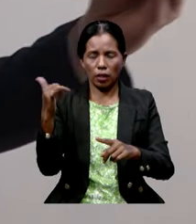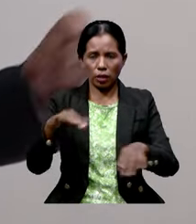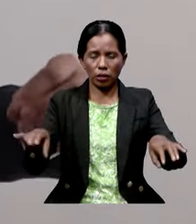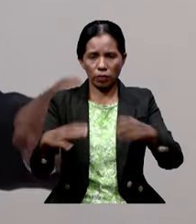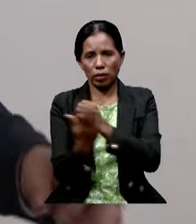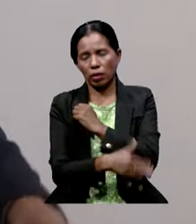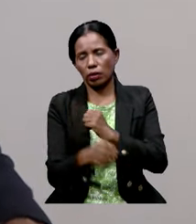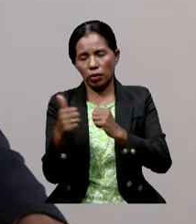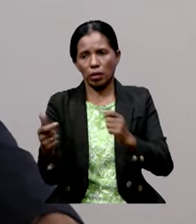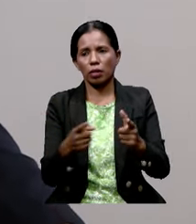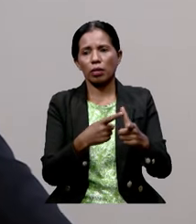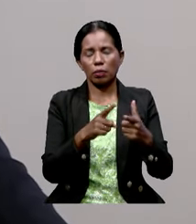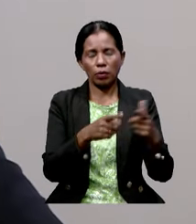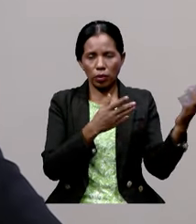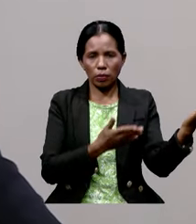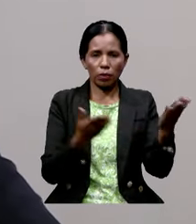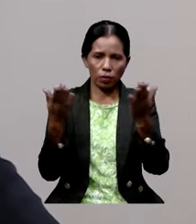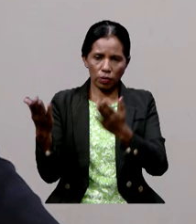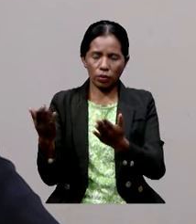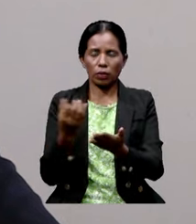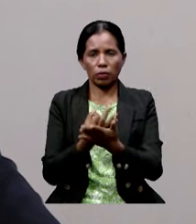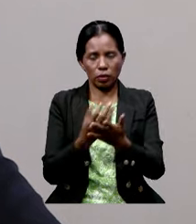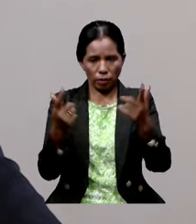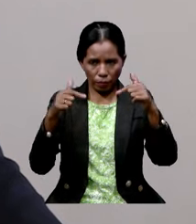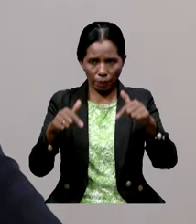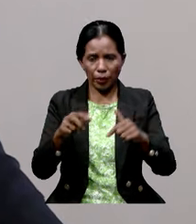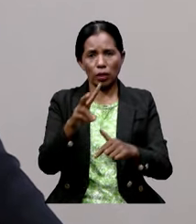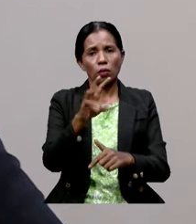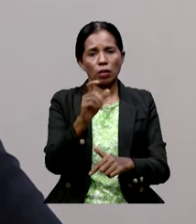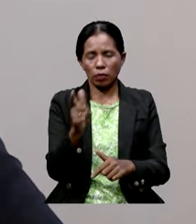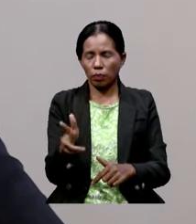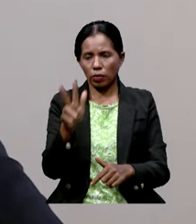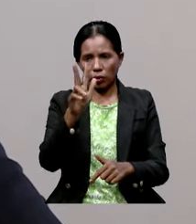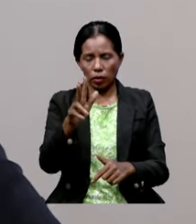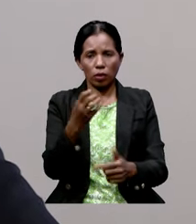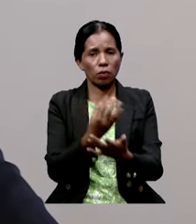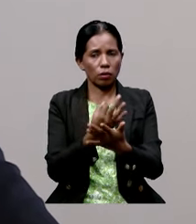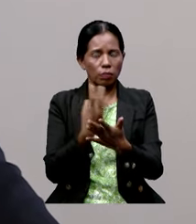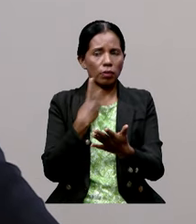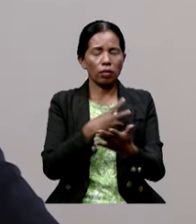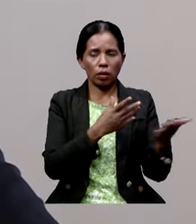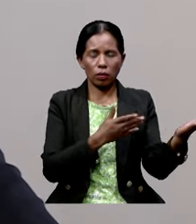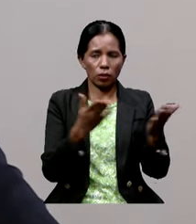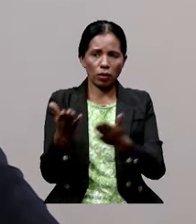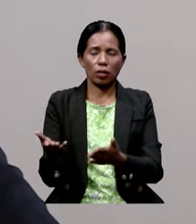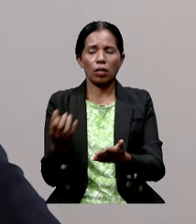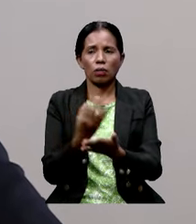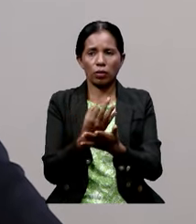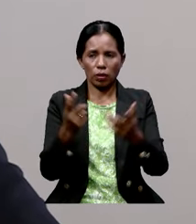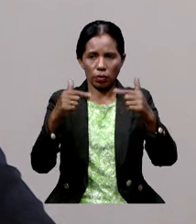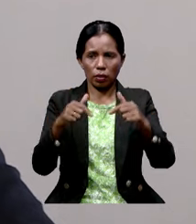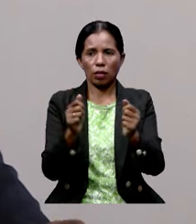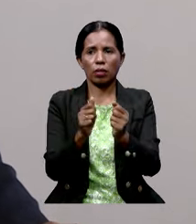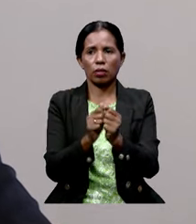arailior, depois haruka osan mai. E a 2023, total osan ne ve que ita ne maluk sira haruka mai ne hamutu